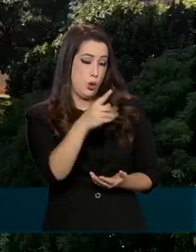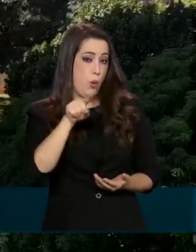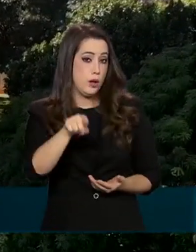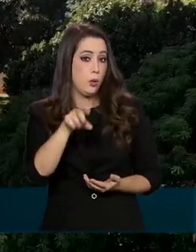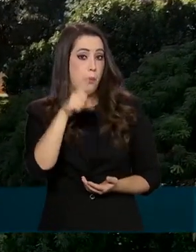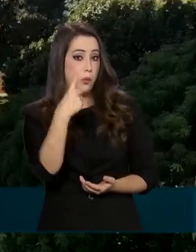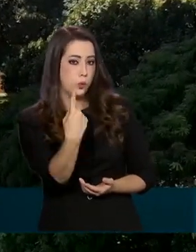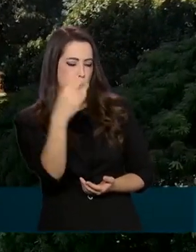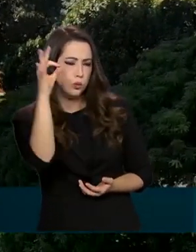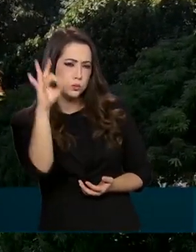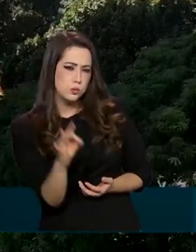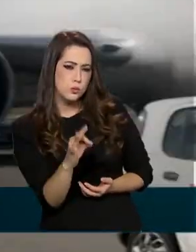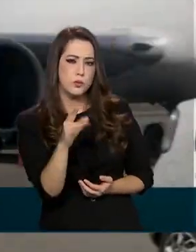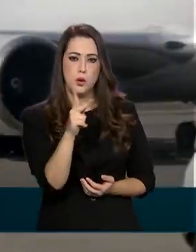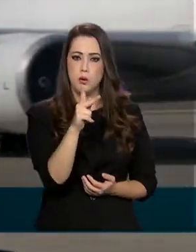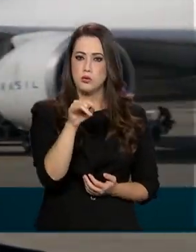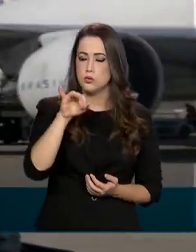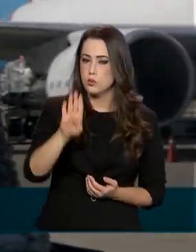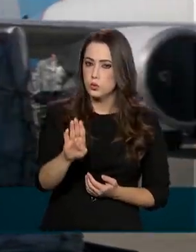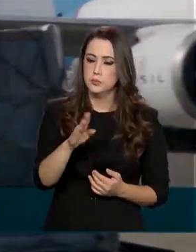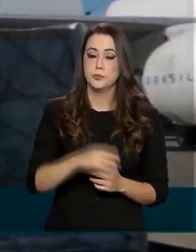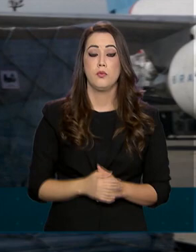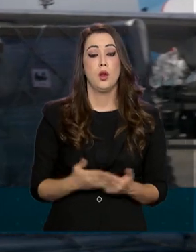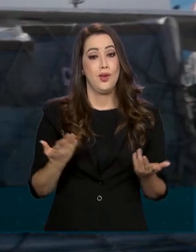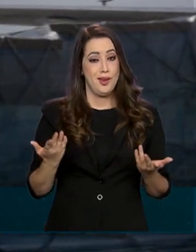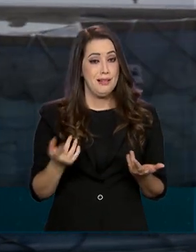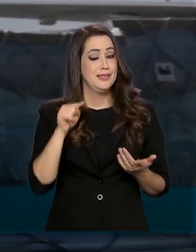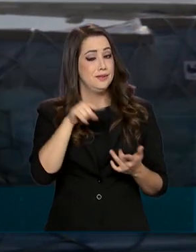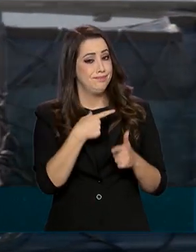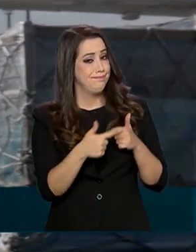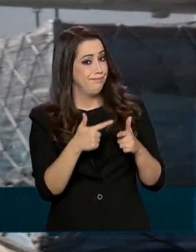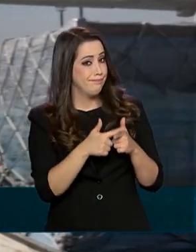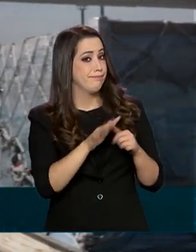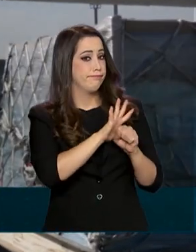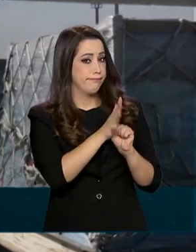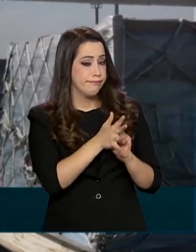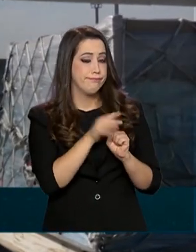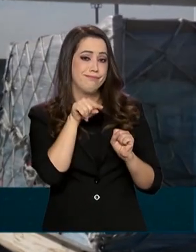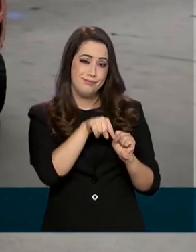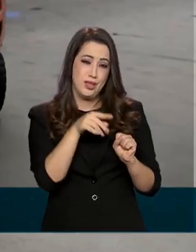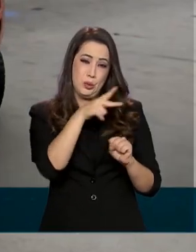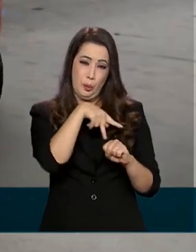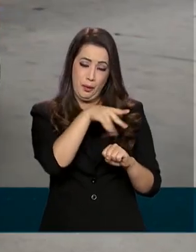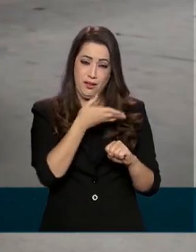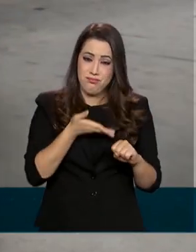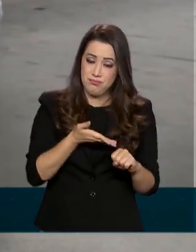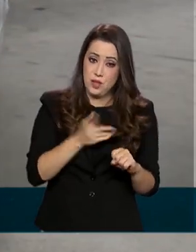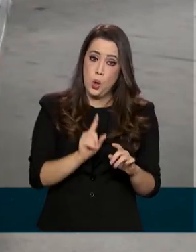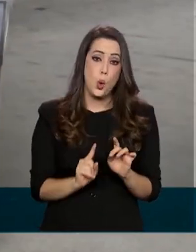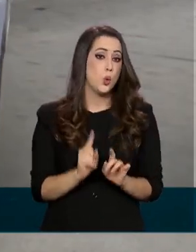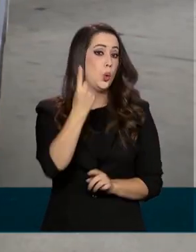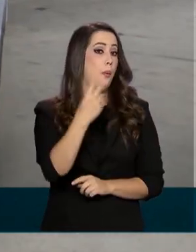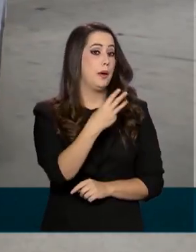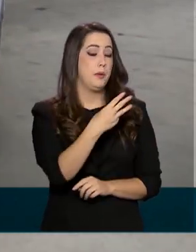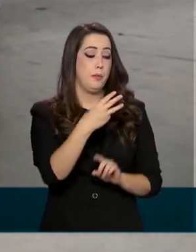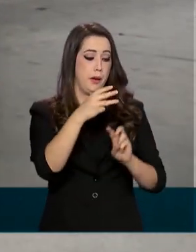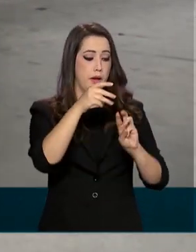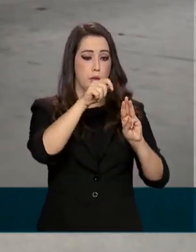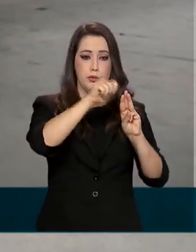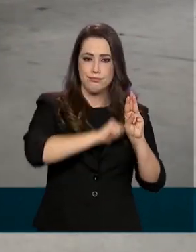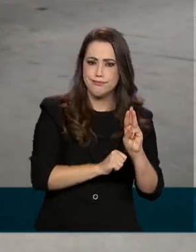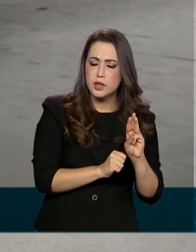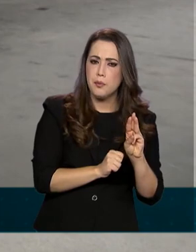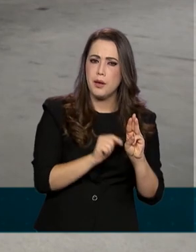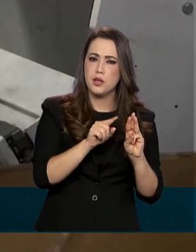,1% do PIB. Os efeitos da pandemia na economia do país geraram, no primeiro trimestre, uma